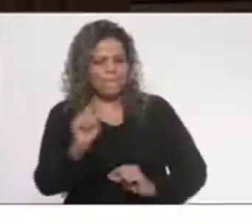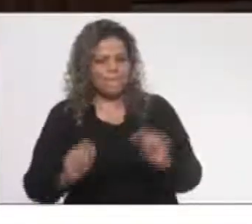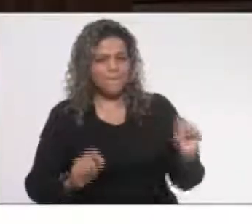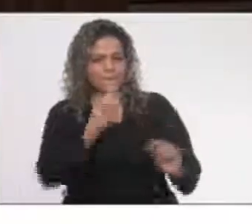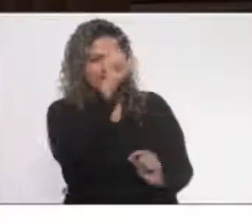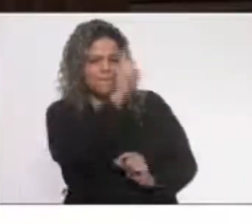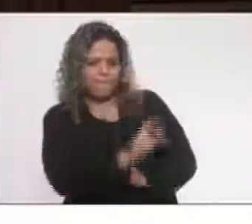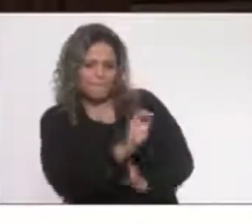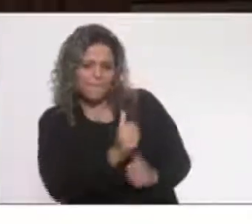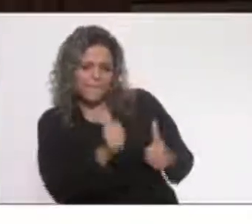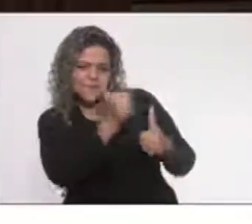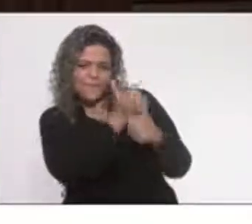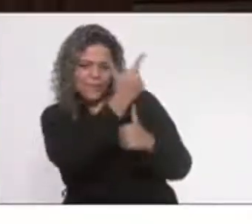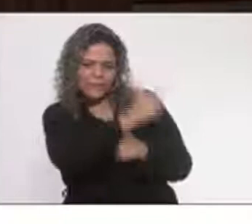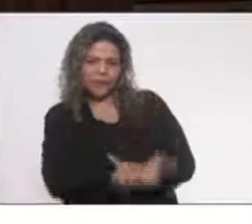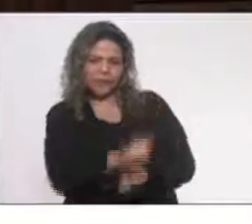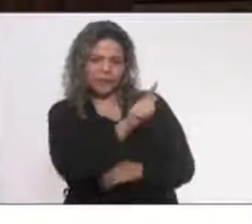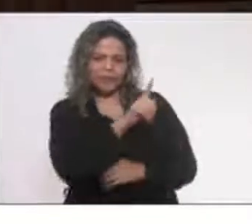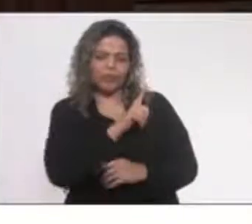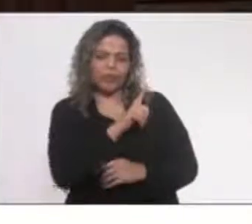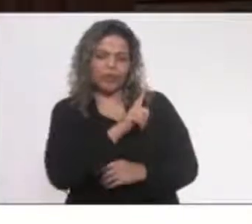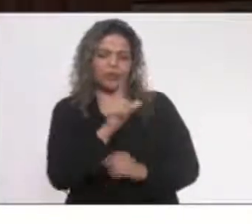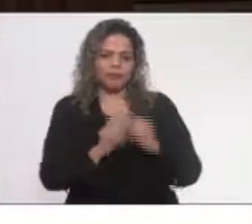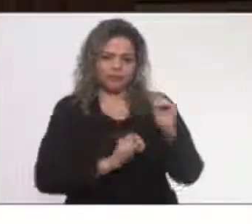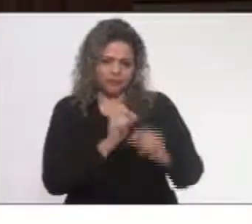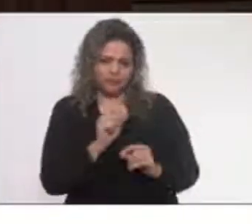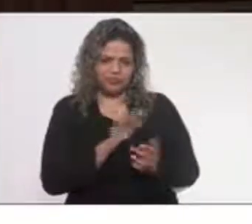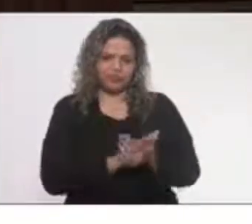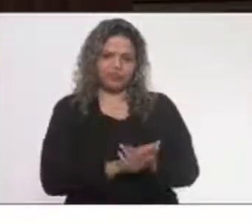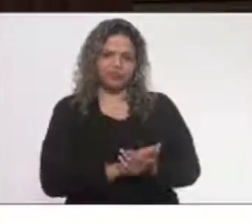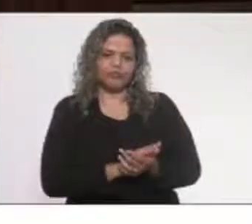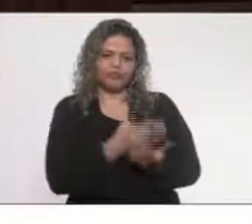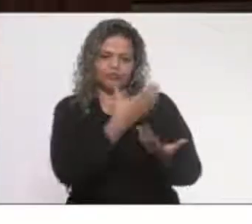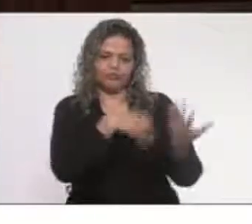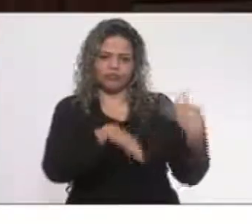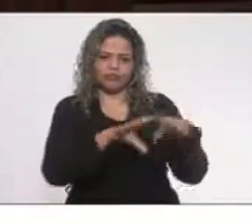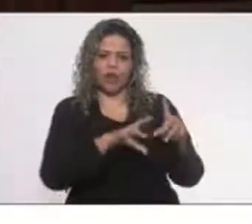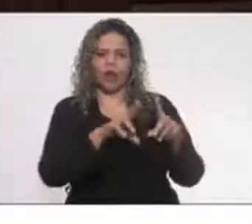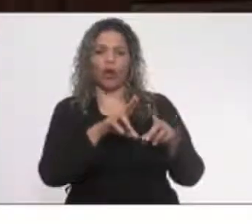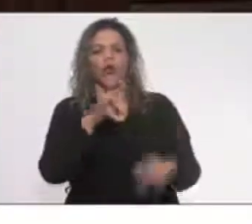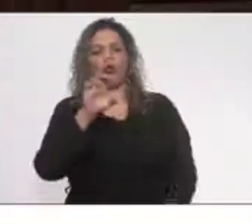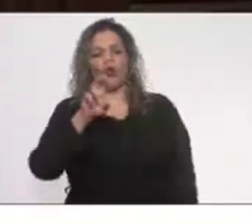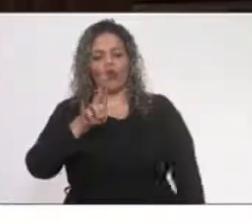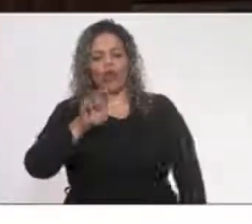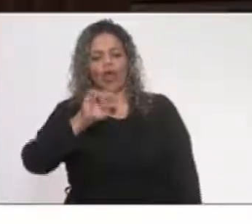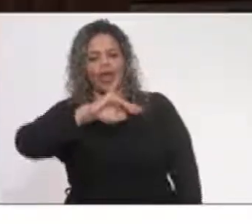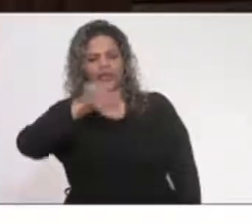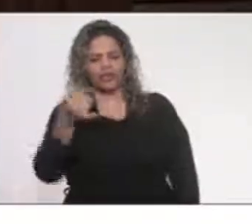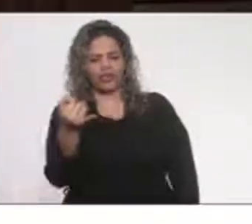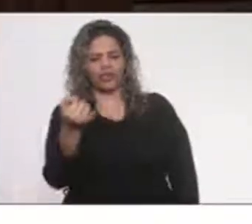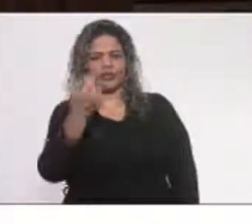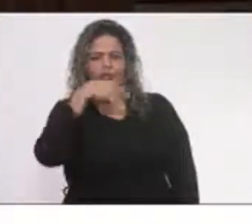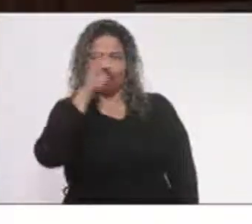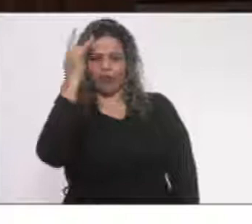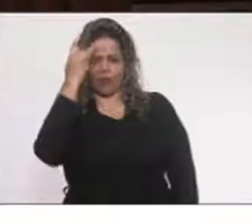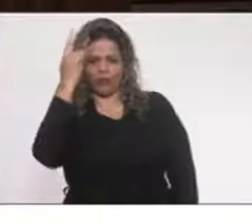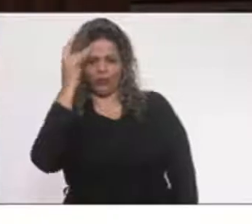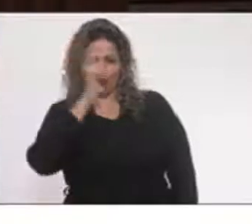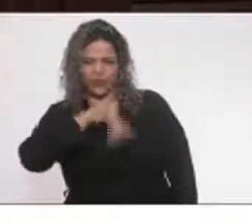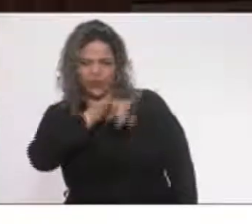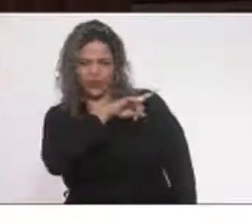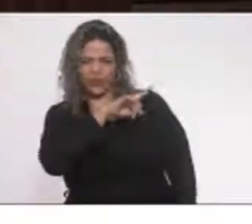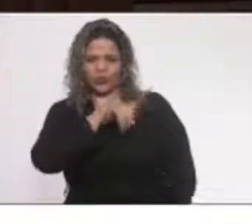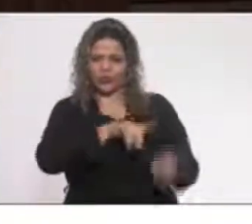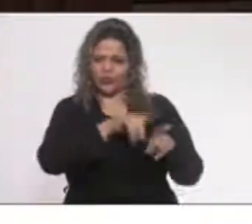ela tenha ocorrido nas dependências da UERJ. Eu acho que isso